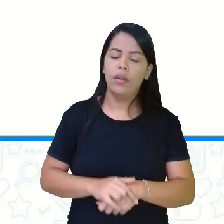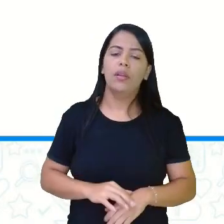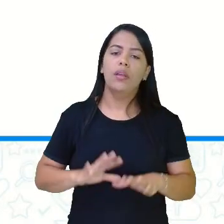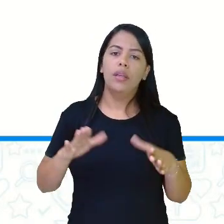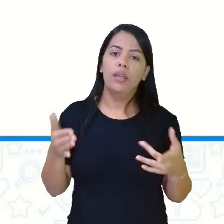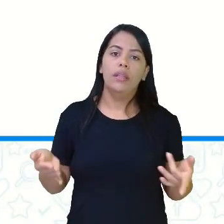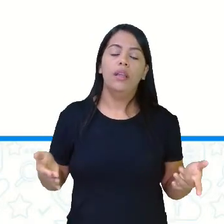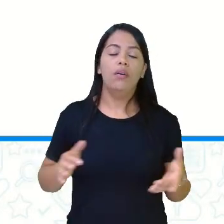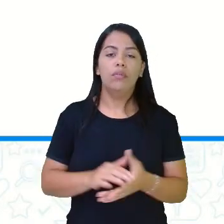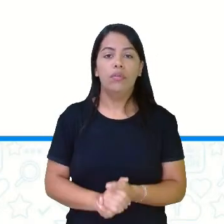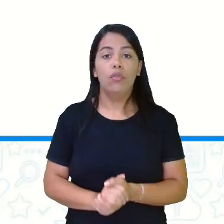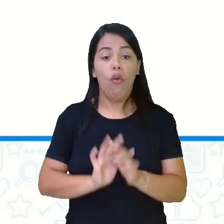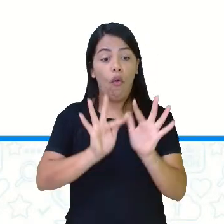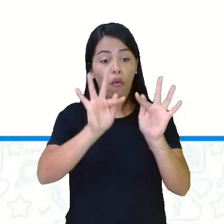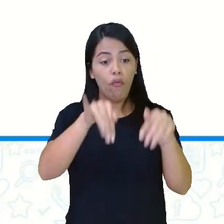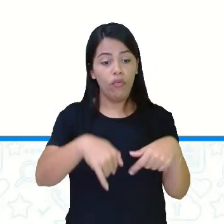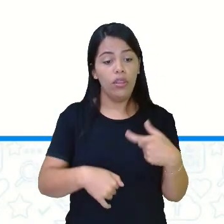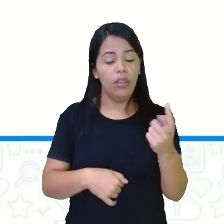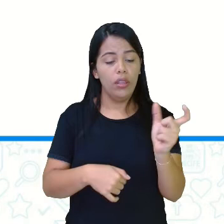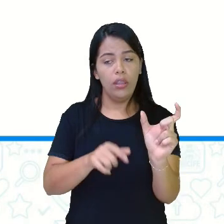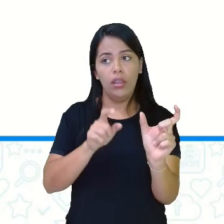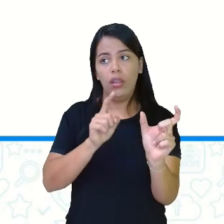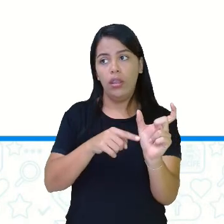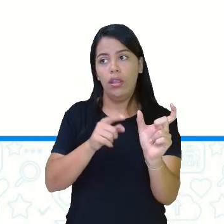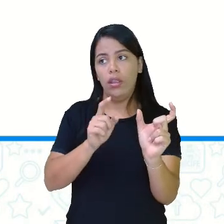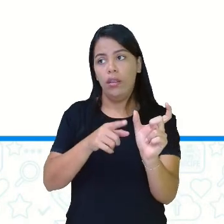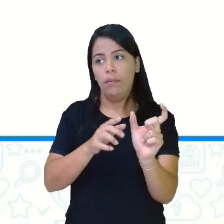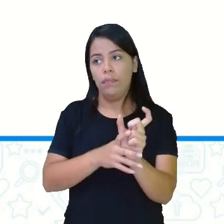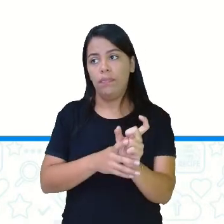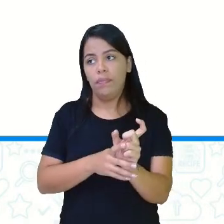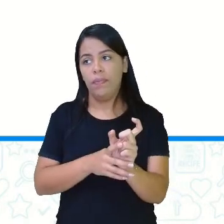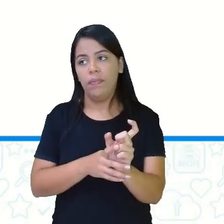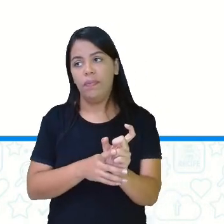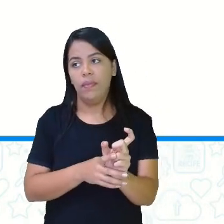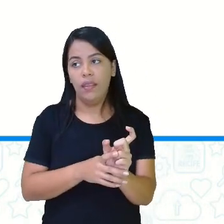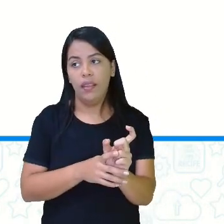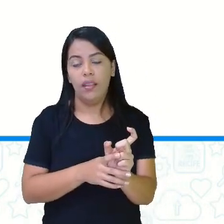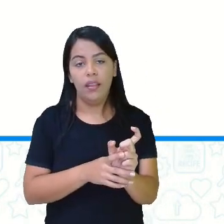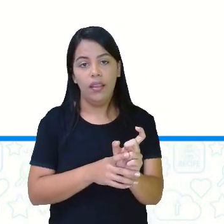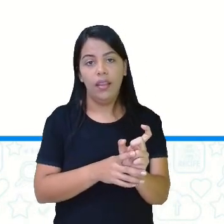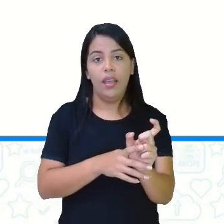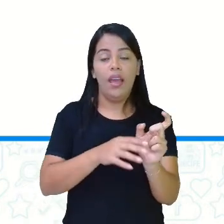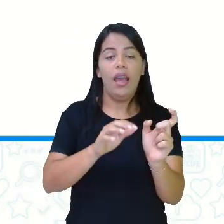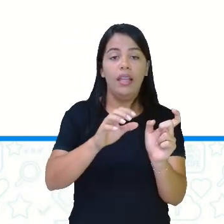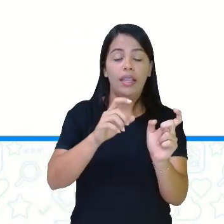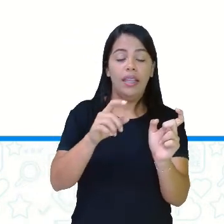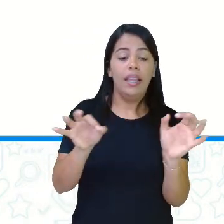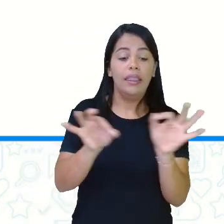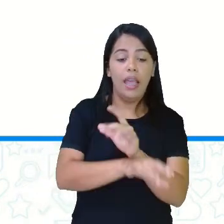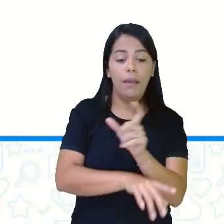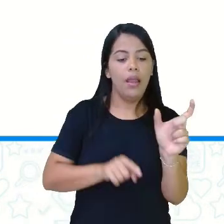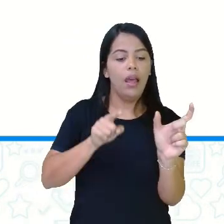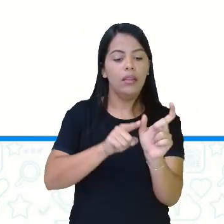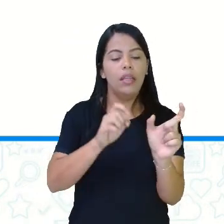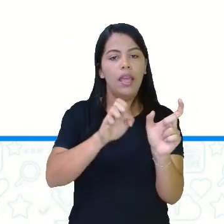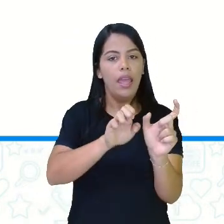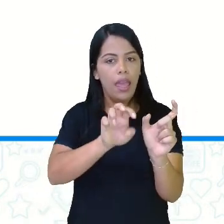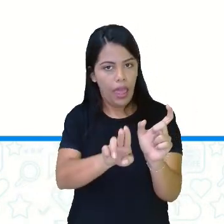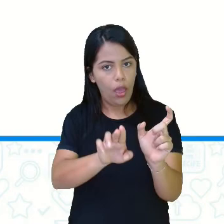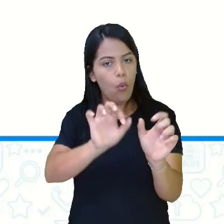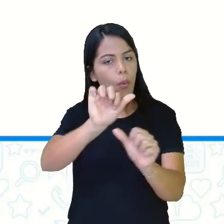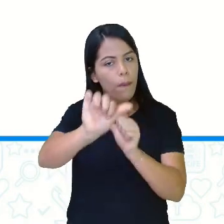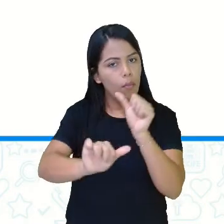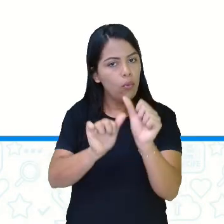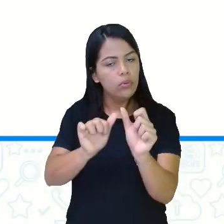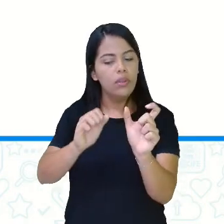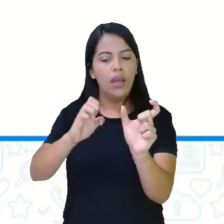Terminados em eu, fechado, ó, mudam para eia. Ateu, ateia. Europeu,